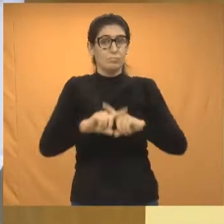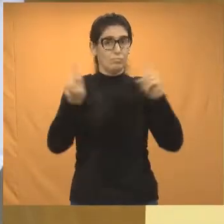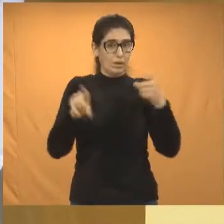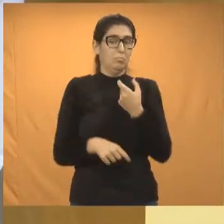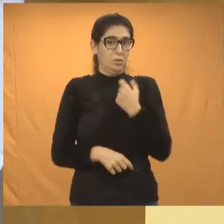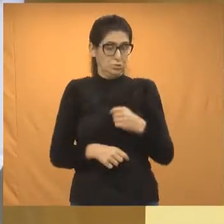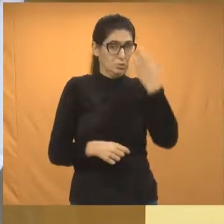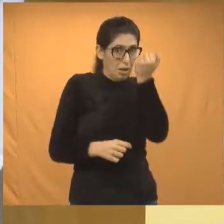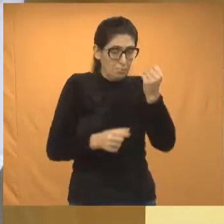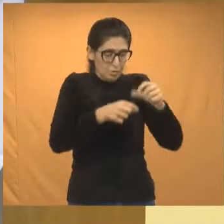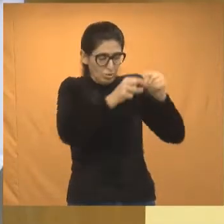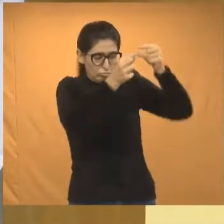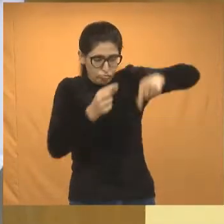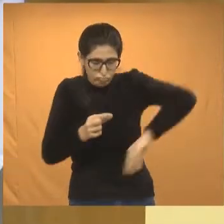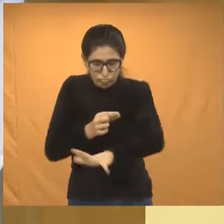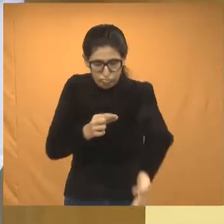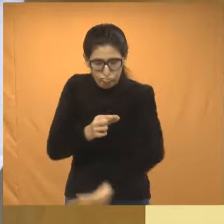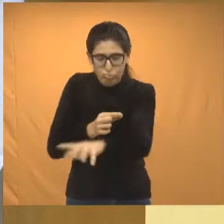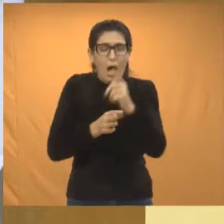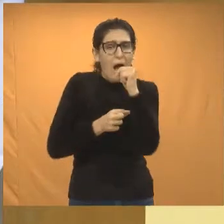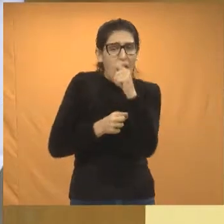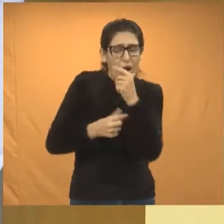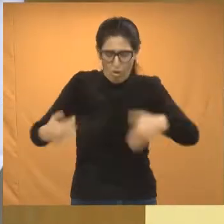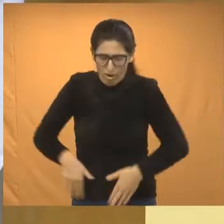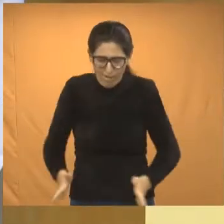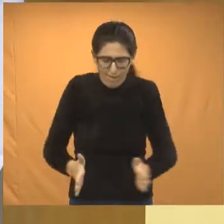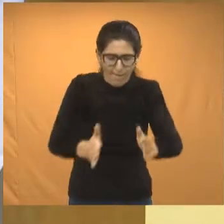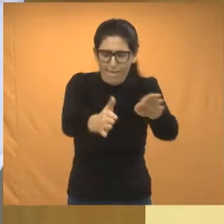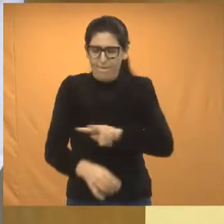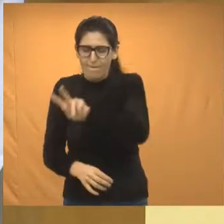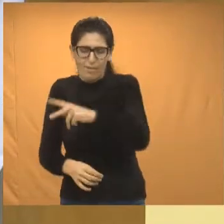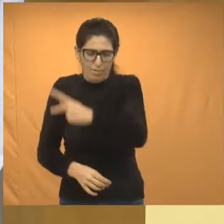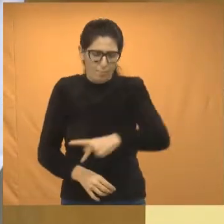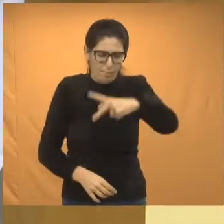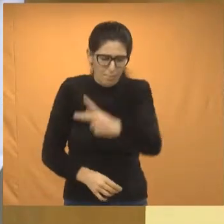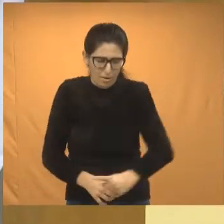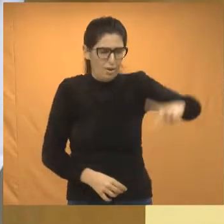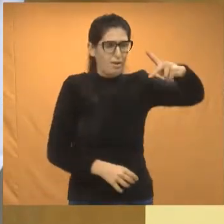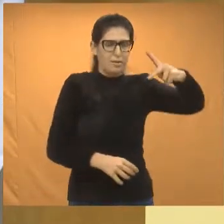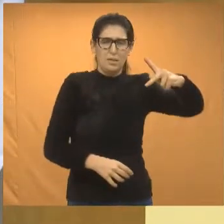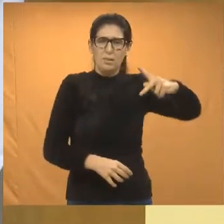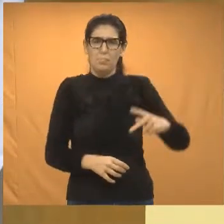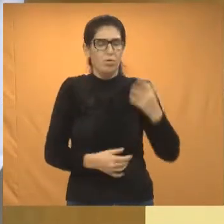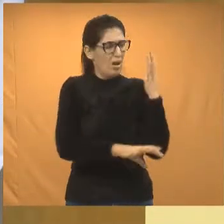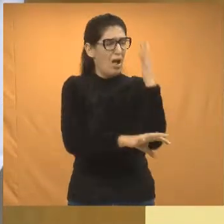nascentes da cidade, o lago, o nosso rio Paraíba, as árvores aí, que tem árvore que espera mais de um ano, se vai retirar ou